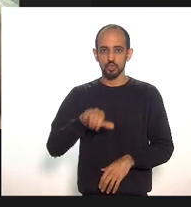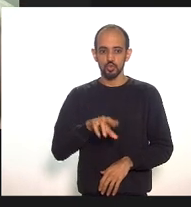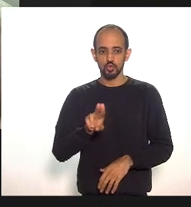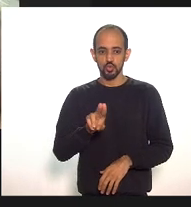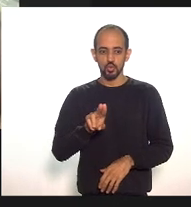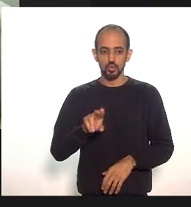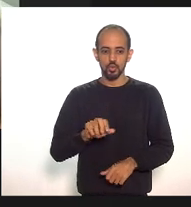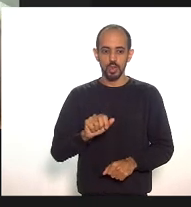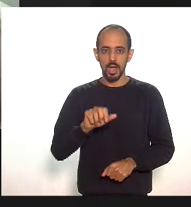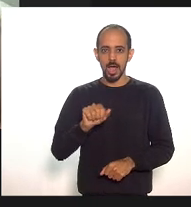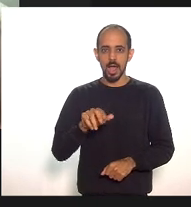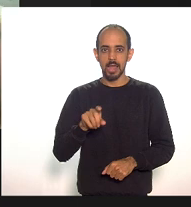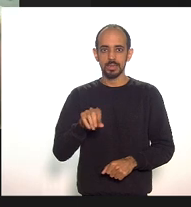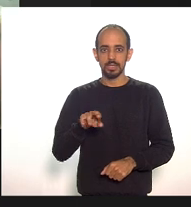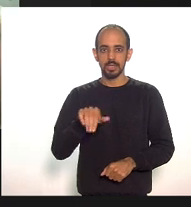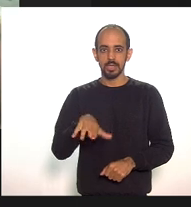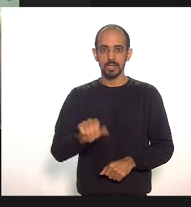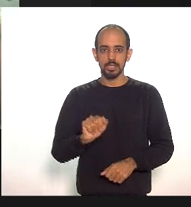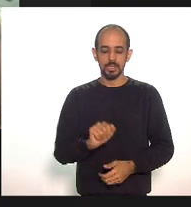Adriana